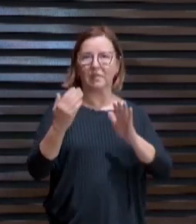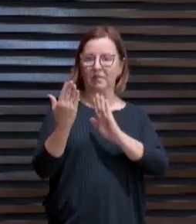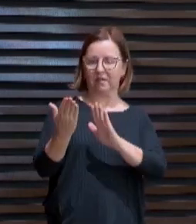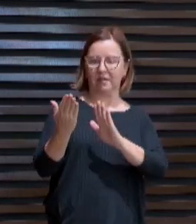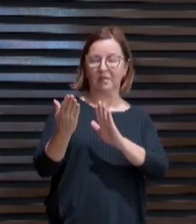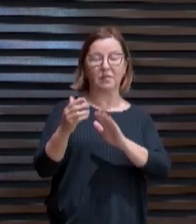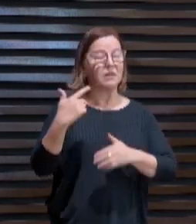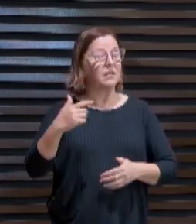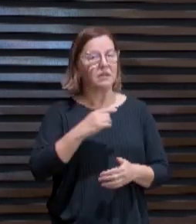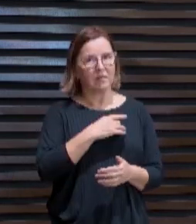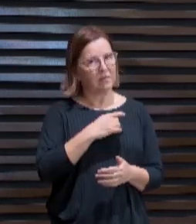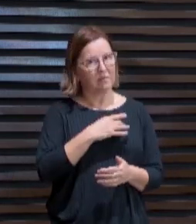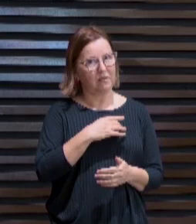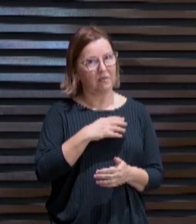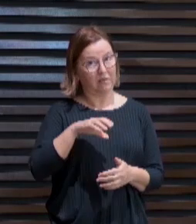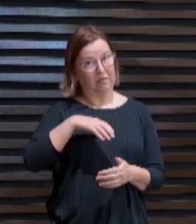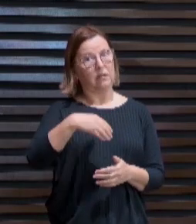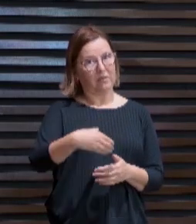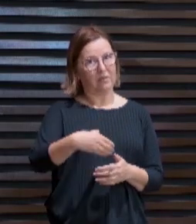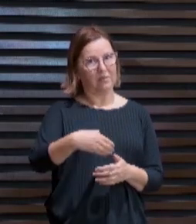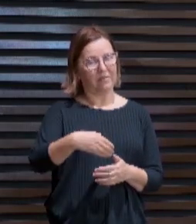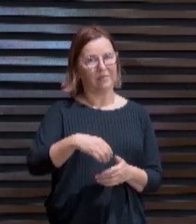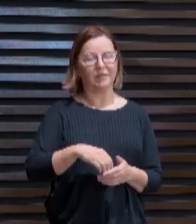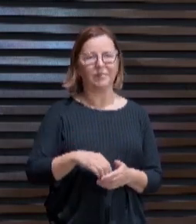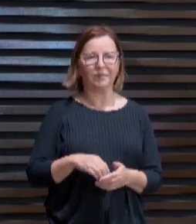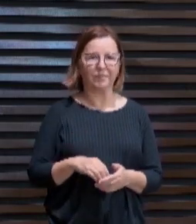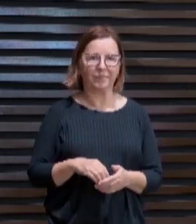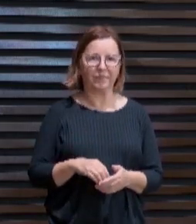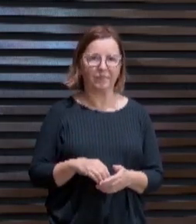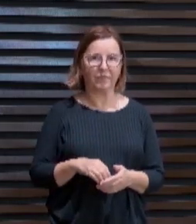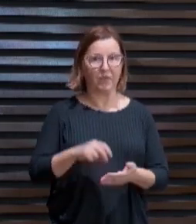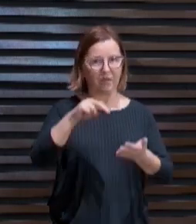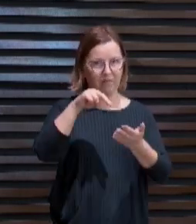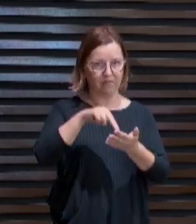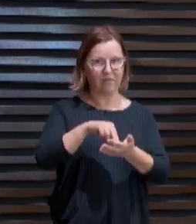medo, né? Ou seja, com coragem e com firmeza.